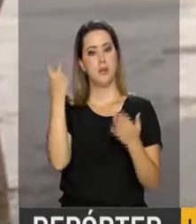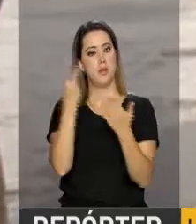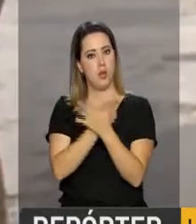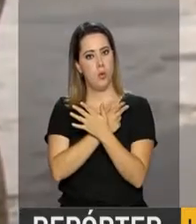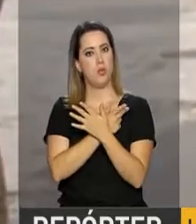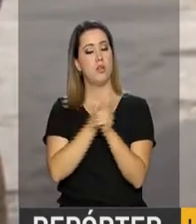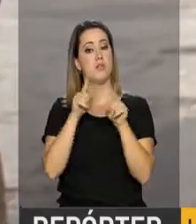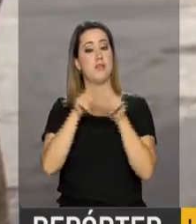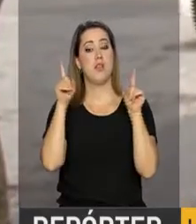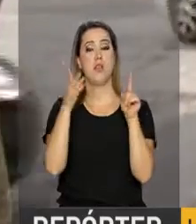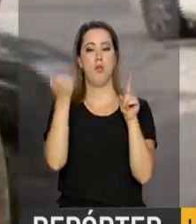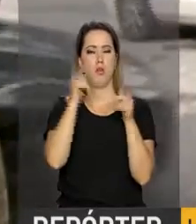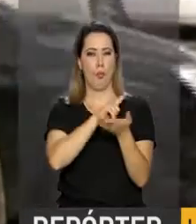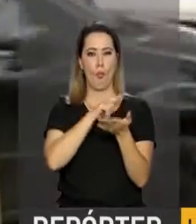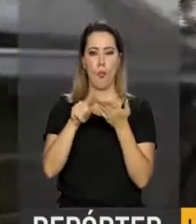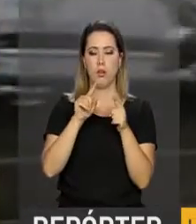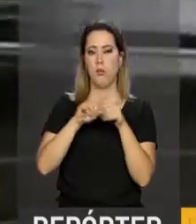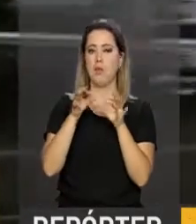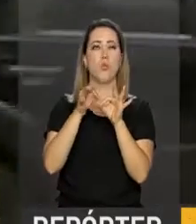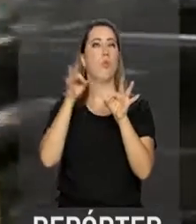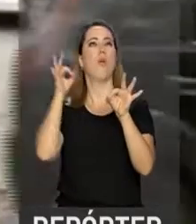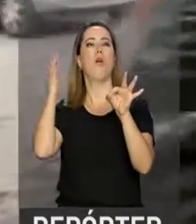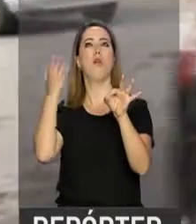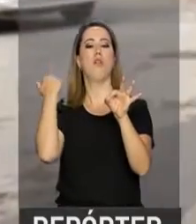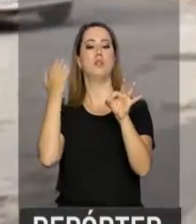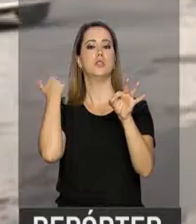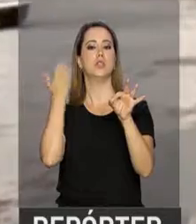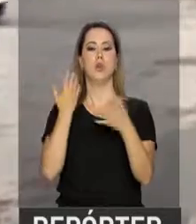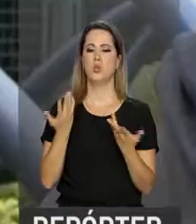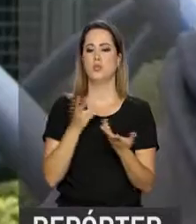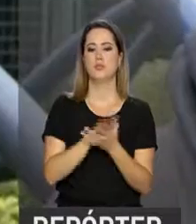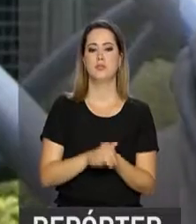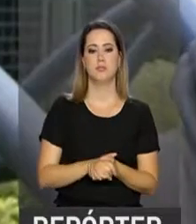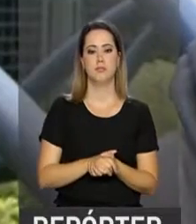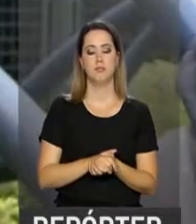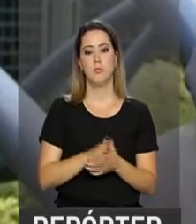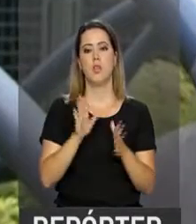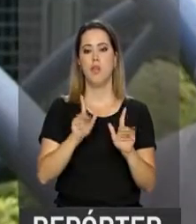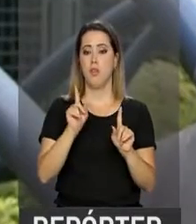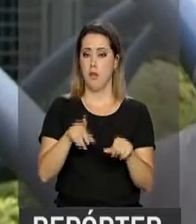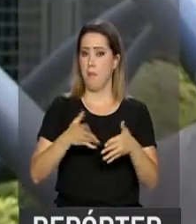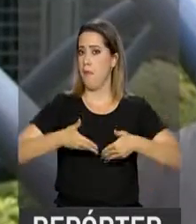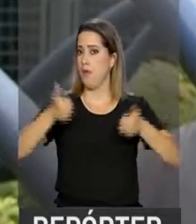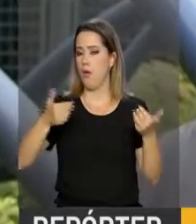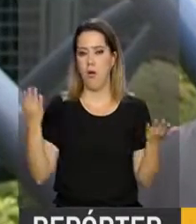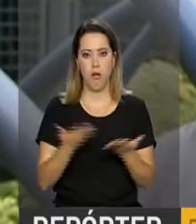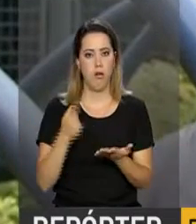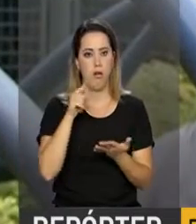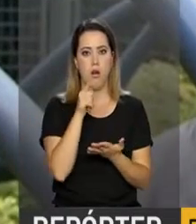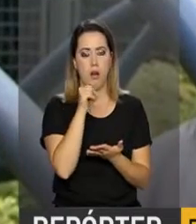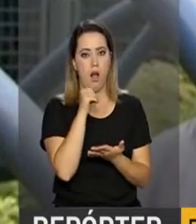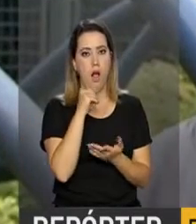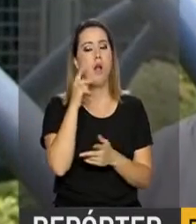mas parece que está bem distante, que não foi um passado tão recente assim. Dá uma melhorada, né? A água